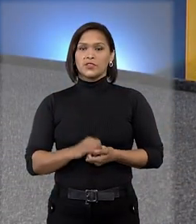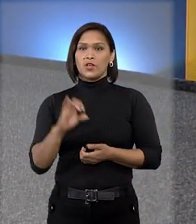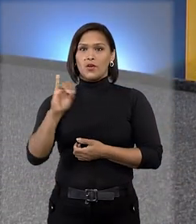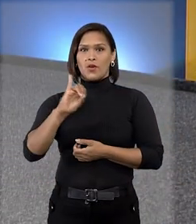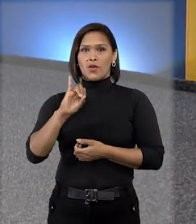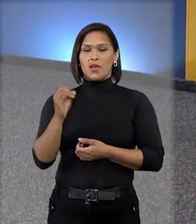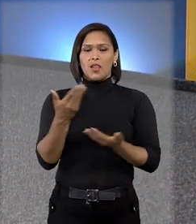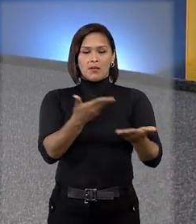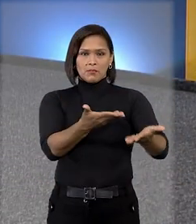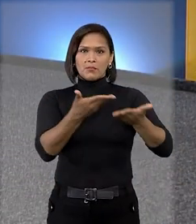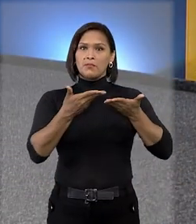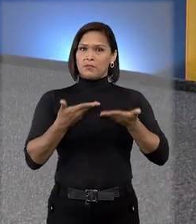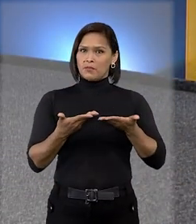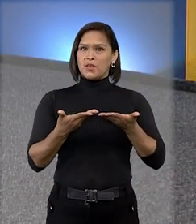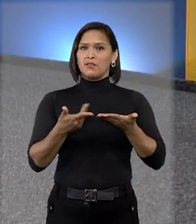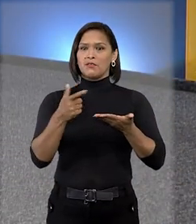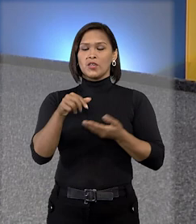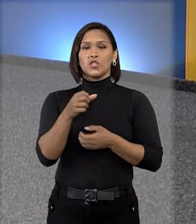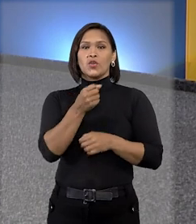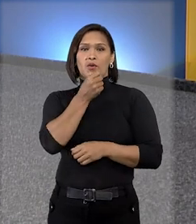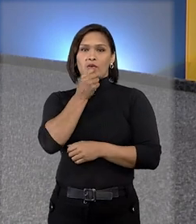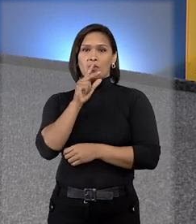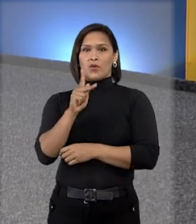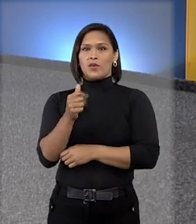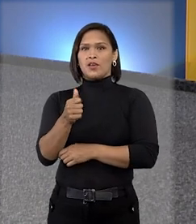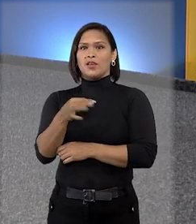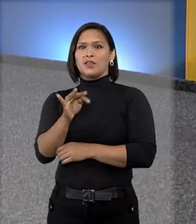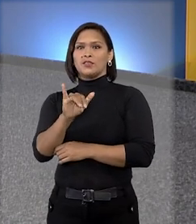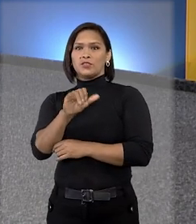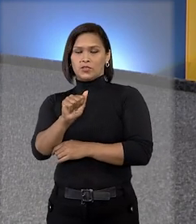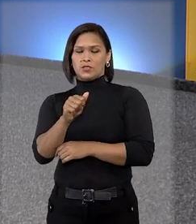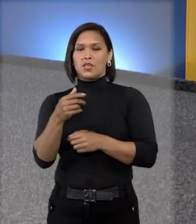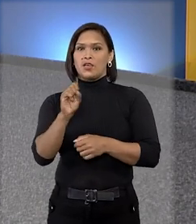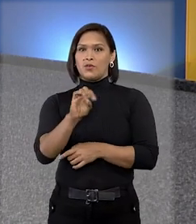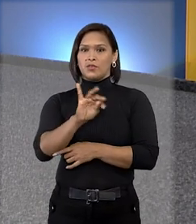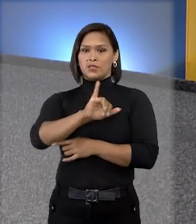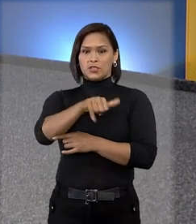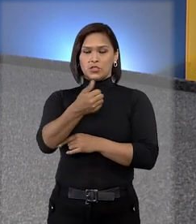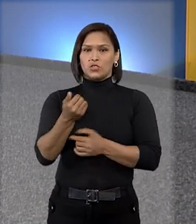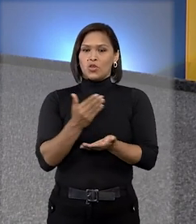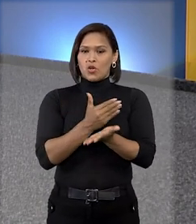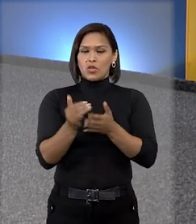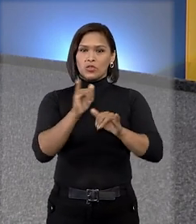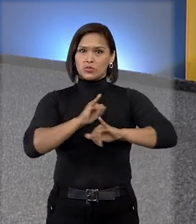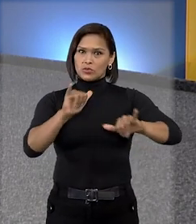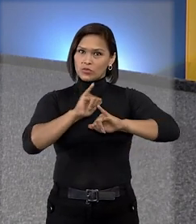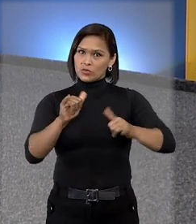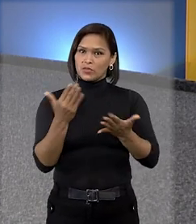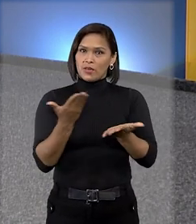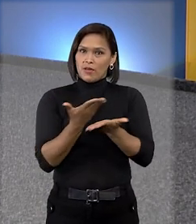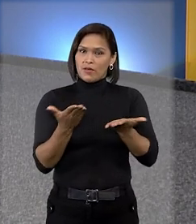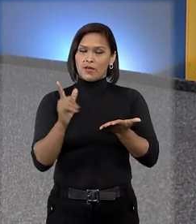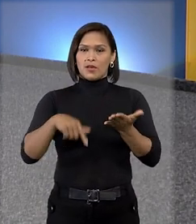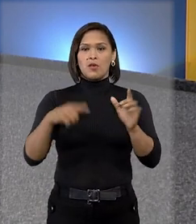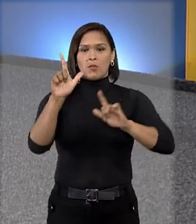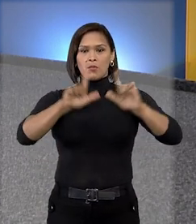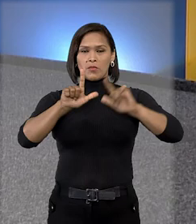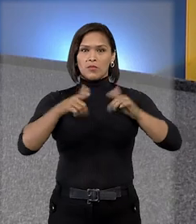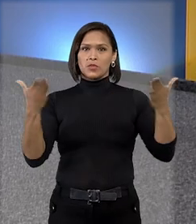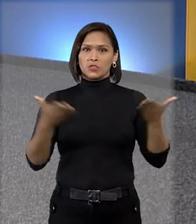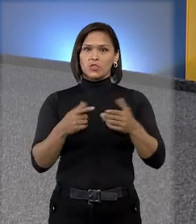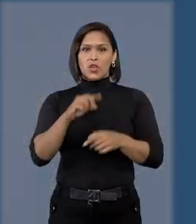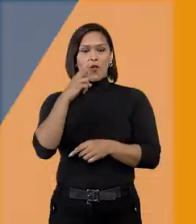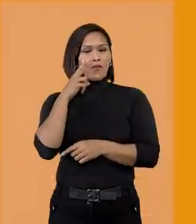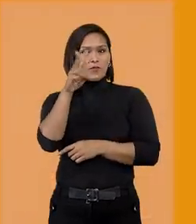Olá, seja muito bem-vindo. Eu sou Kátia Gomes e o STJ Notícias está no ar. No programa de